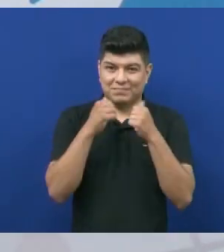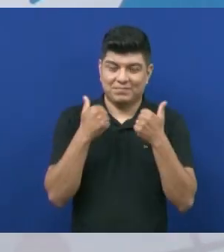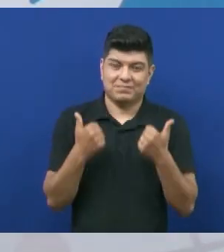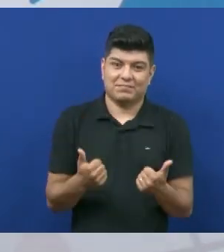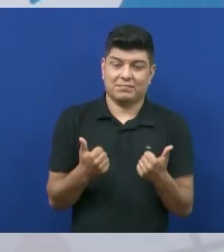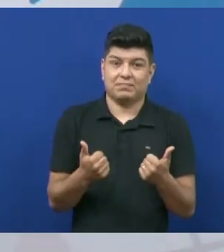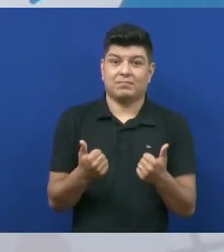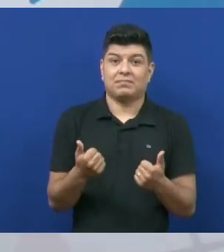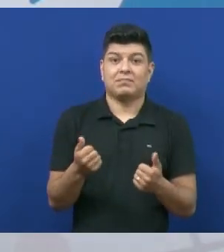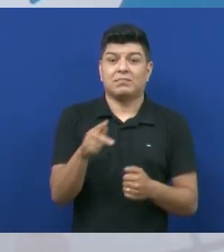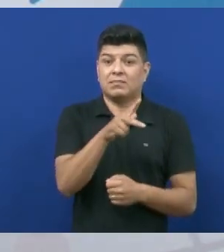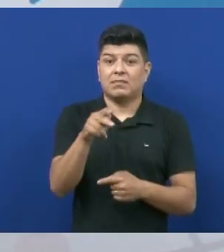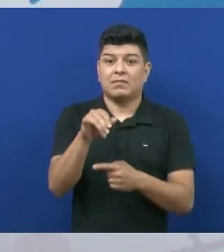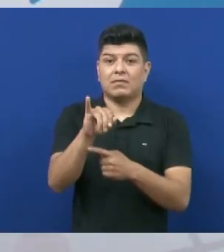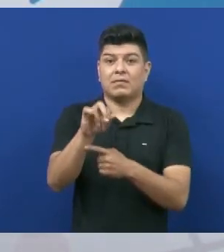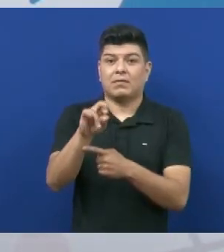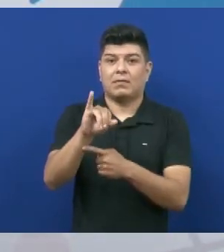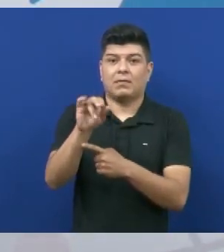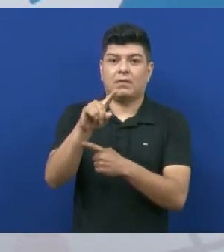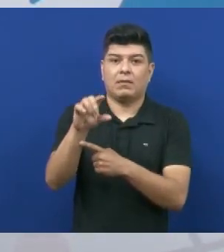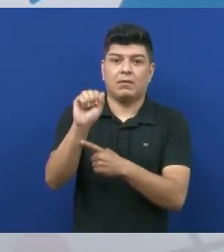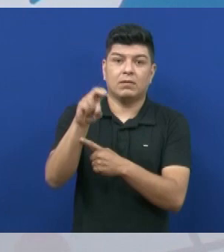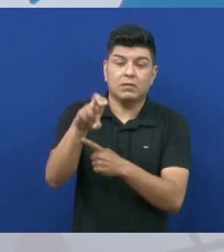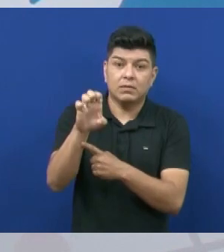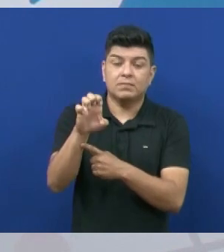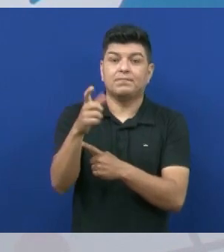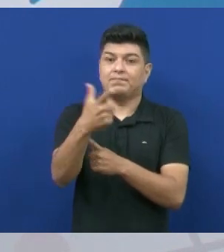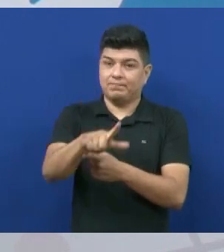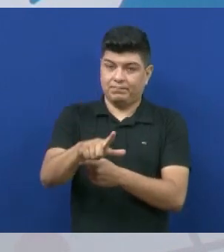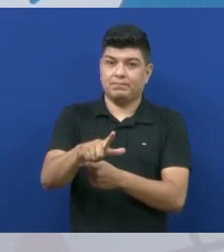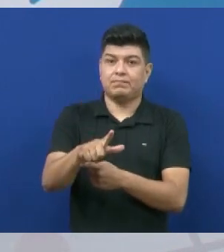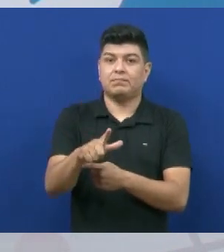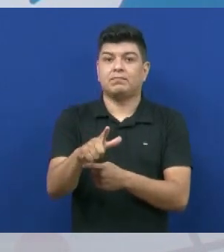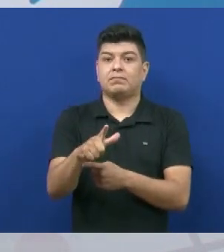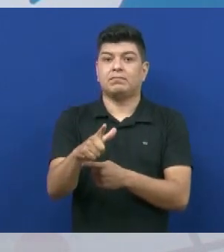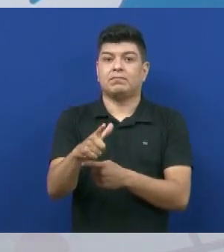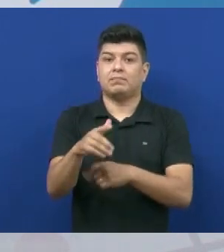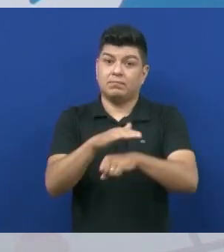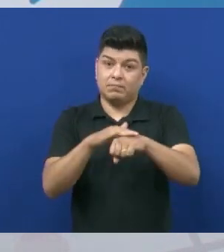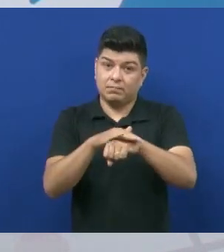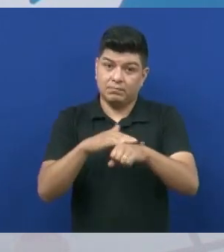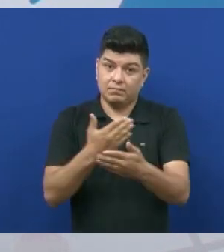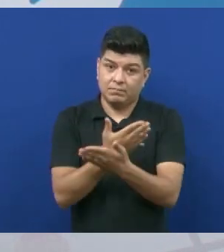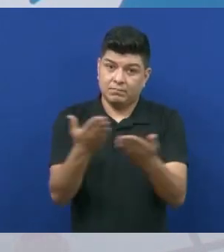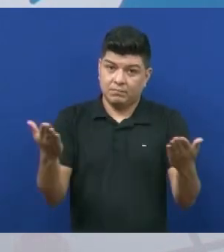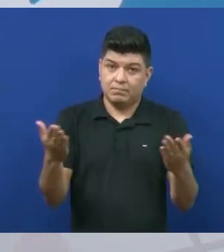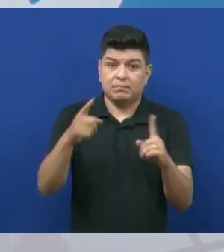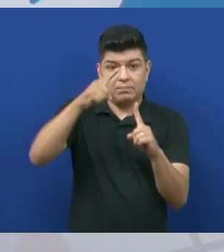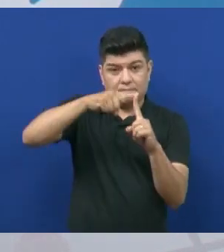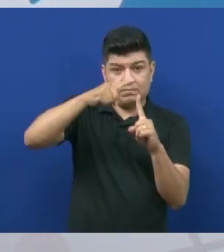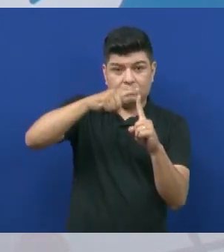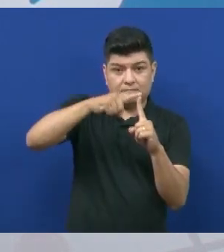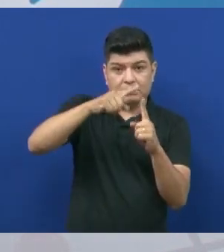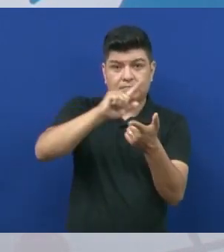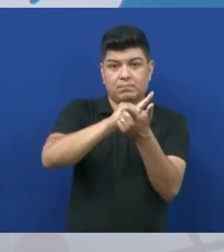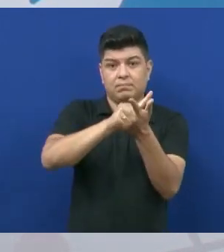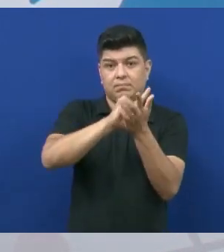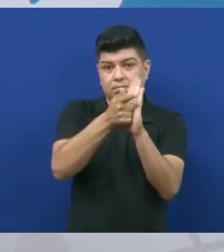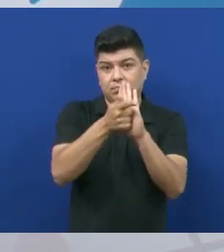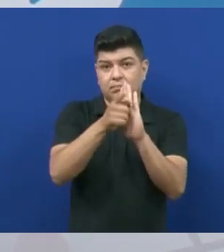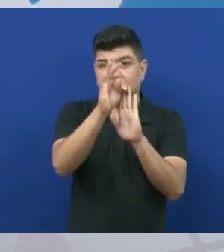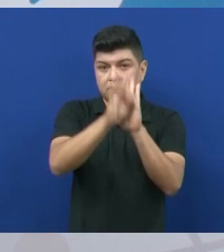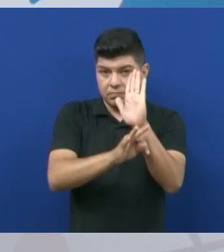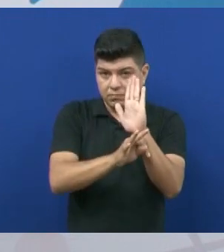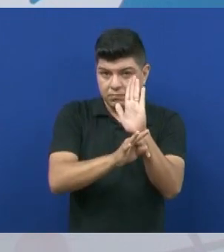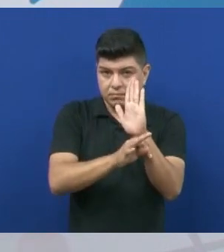Olá, tudo bem? Sou a professora Irisane Vieira e estou aqui novamente para falar com você um pouquinho sobre tipologia e gênero textual.